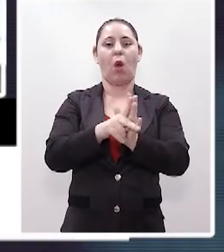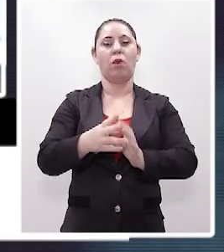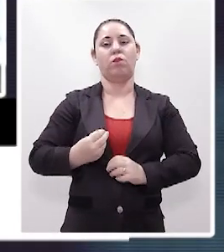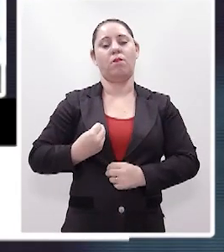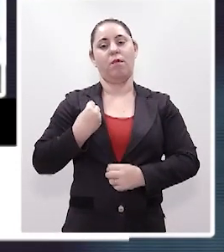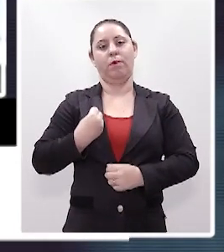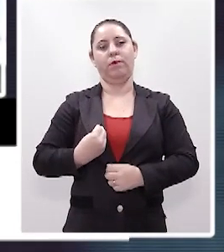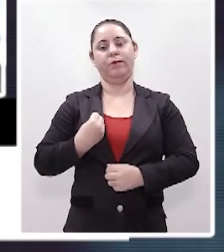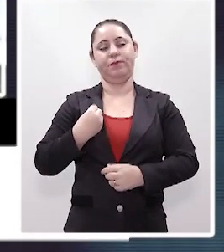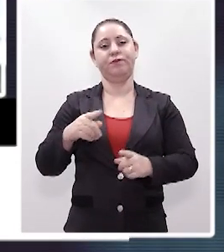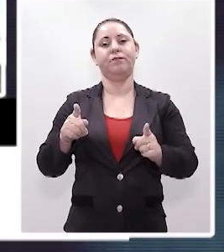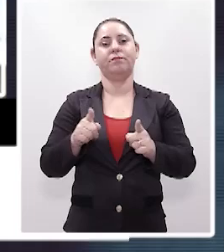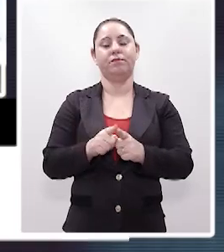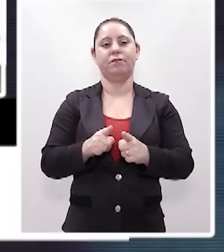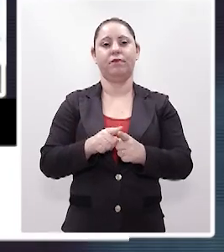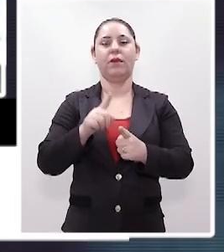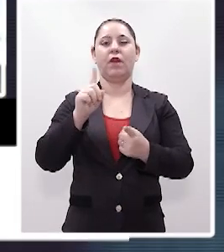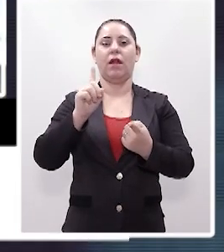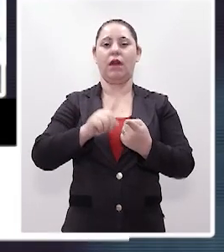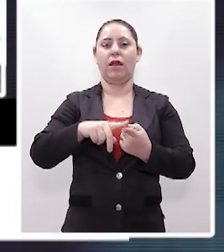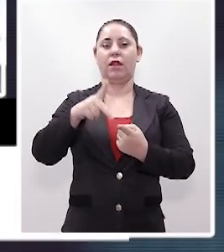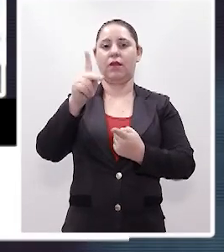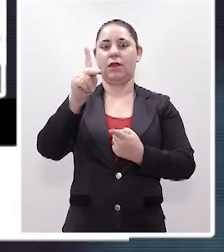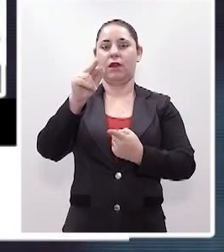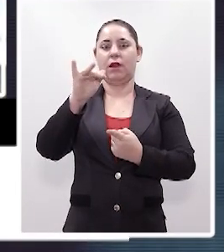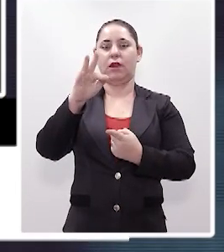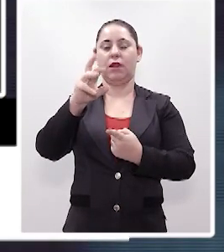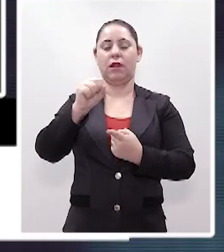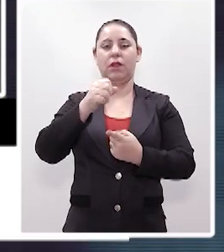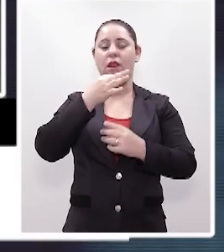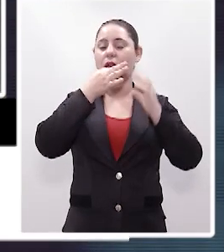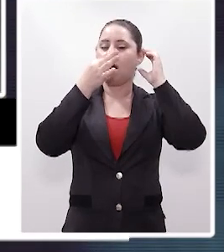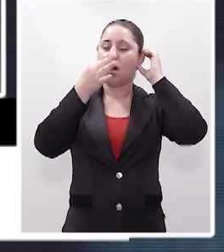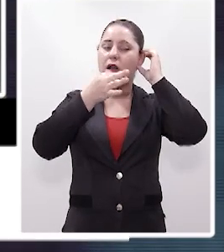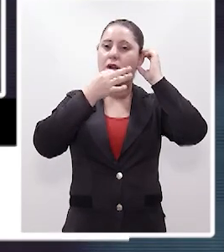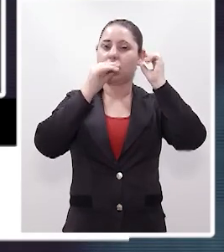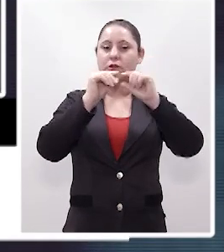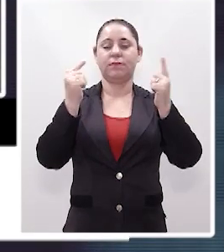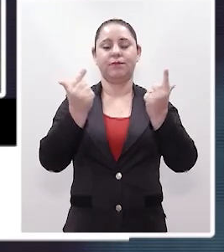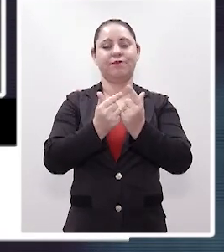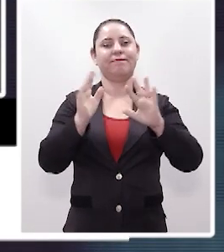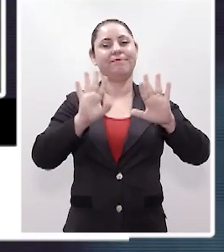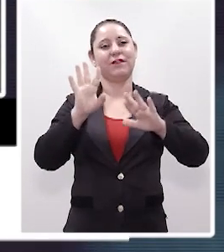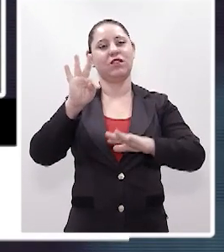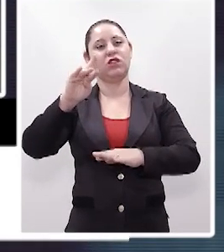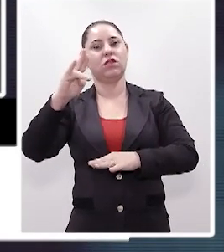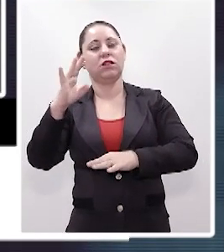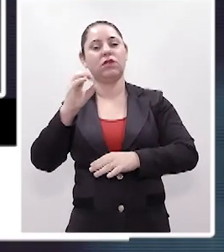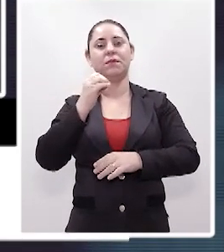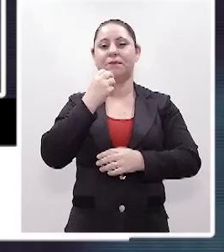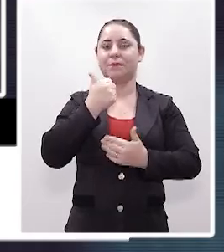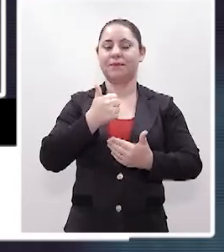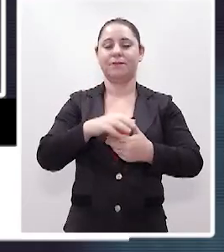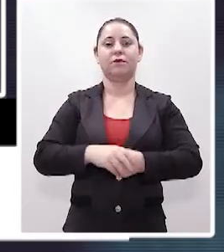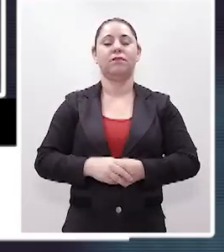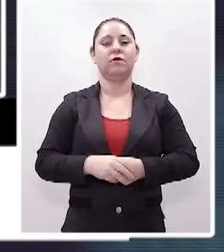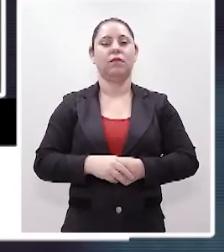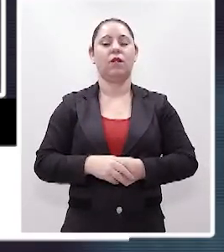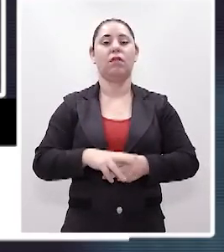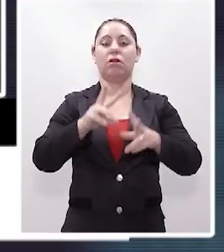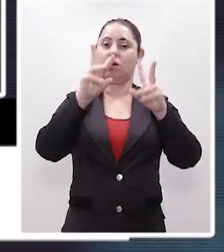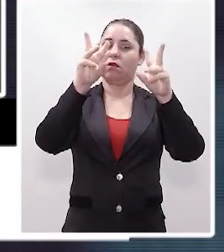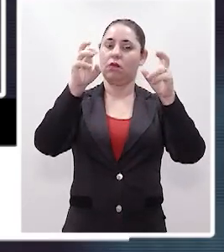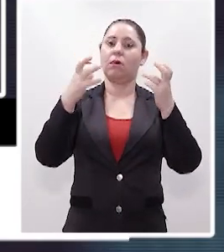vidas pessoais. Uma delas é a Karine Cortez, da Rádio Assembleia. Oi, Karine. Olá, Thiago, tudo bem? Um